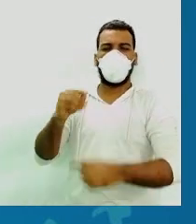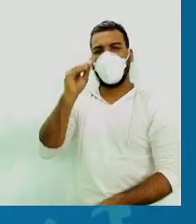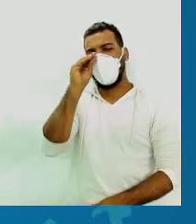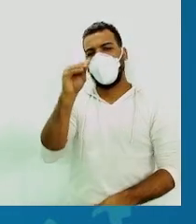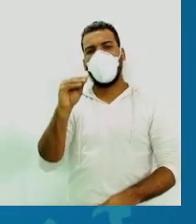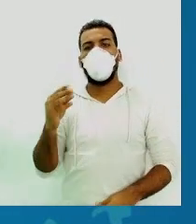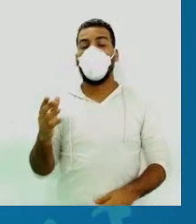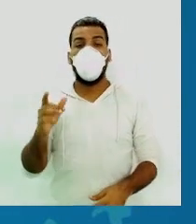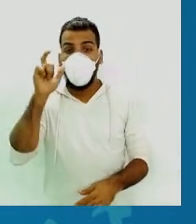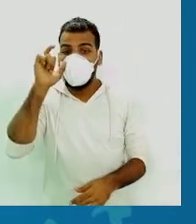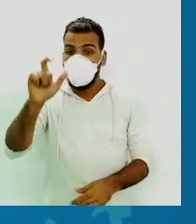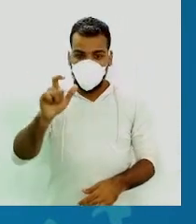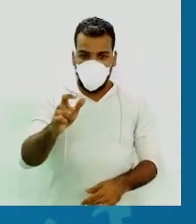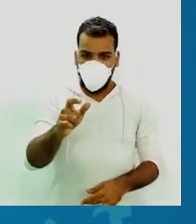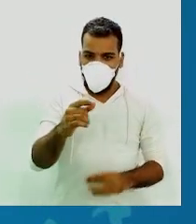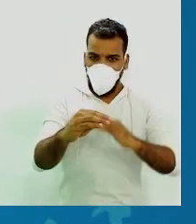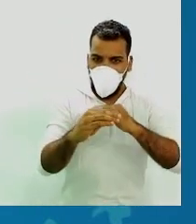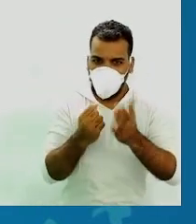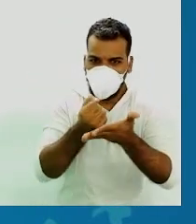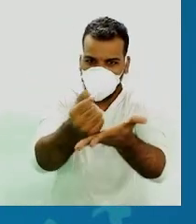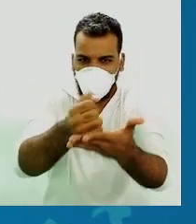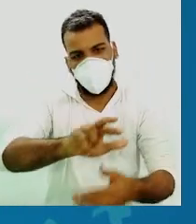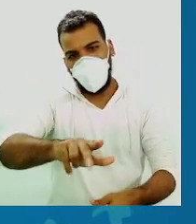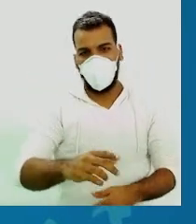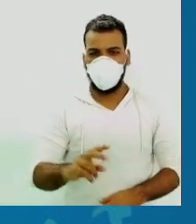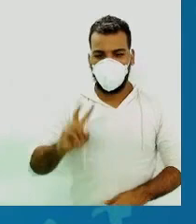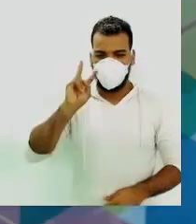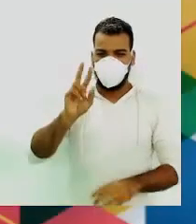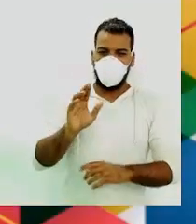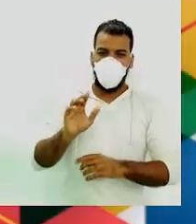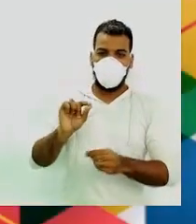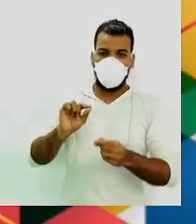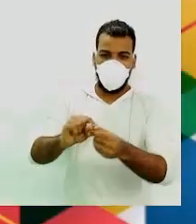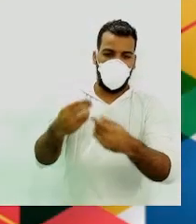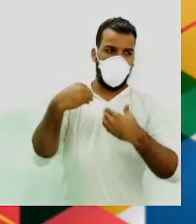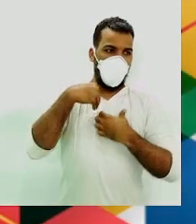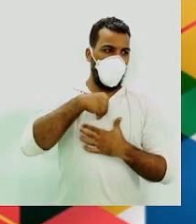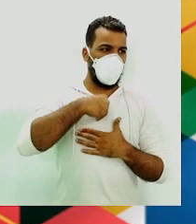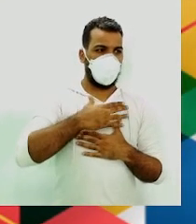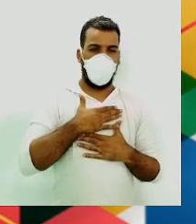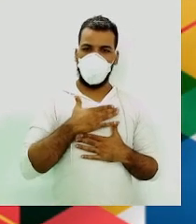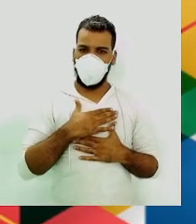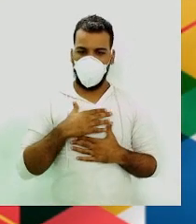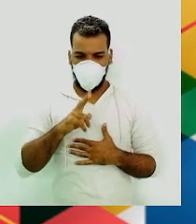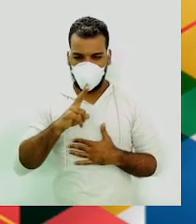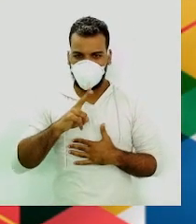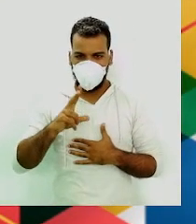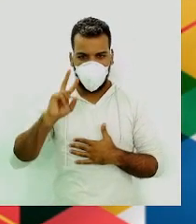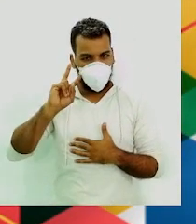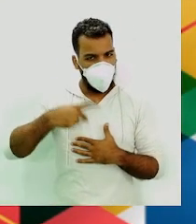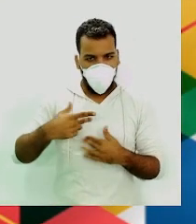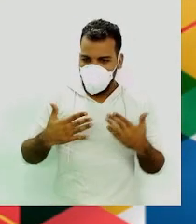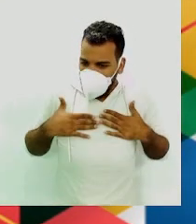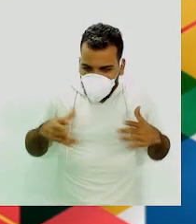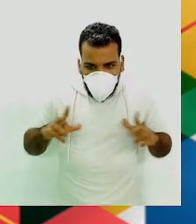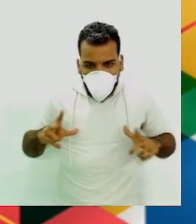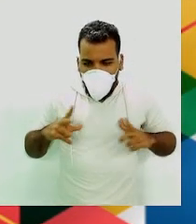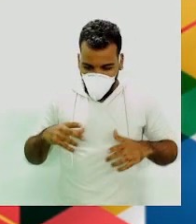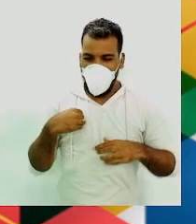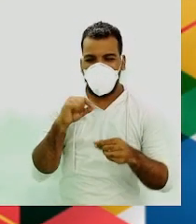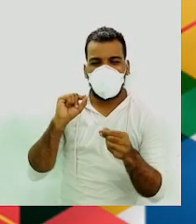que o interesse não é o outro, o interesse sou eu, é o meu bem, é aquilo que eu quero para mim,